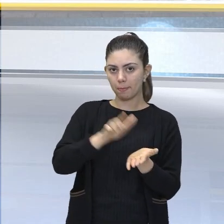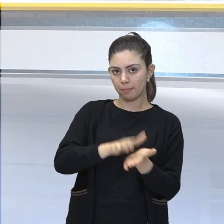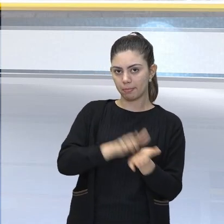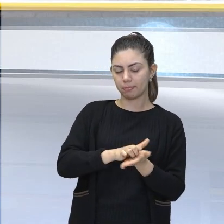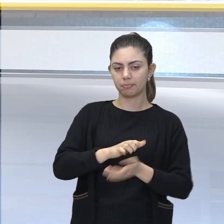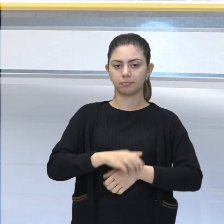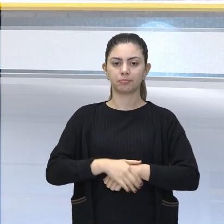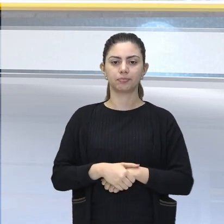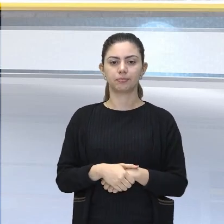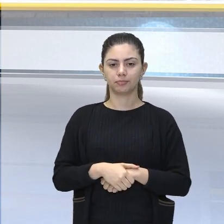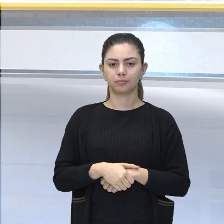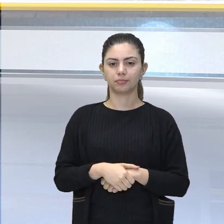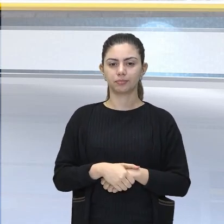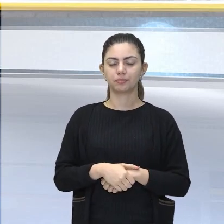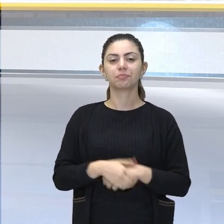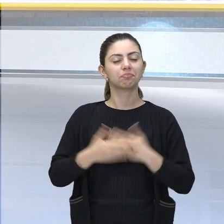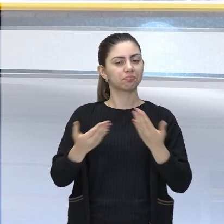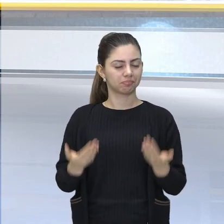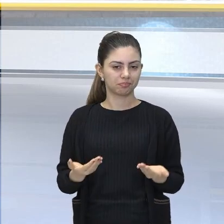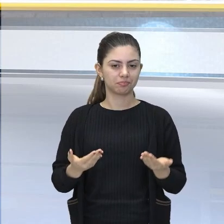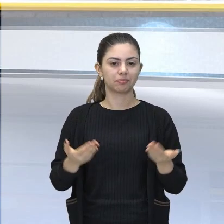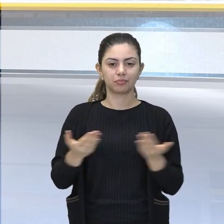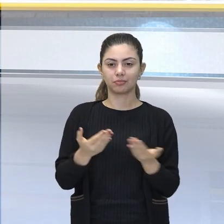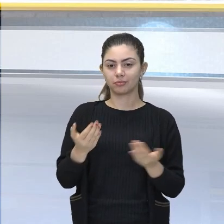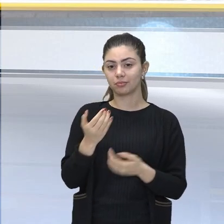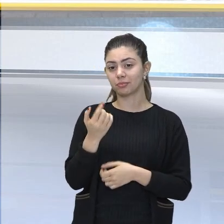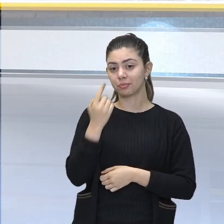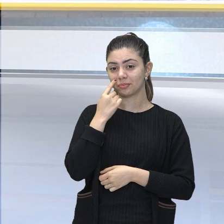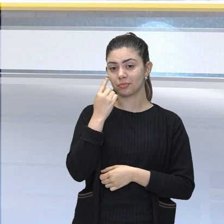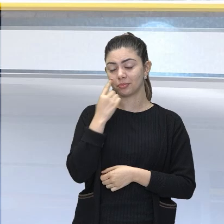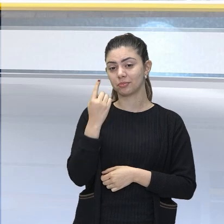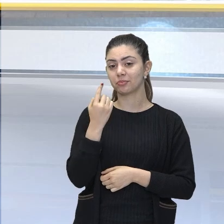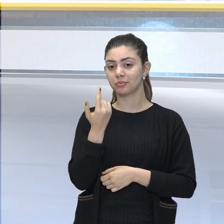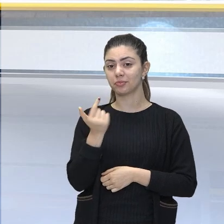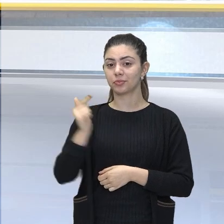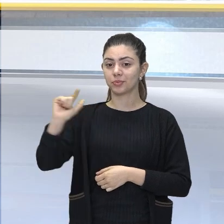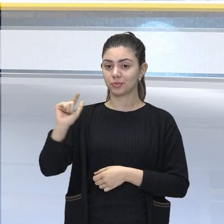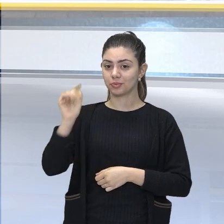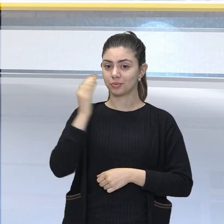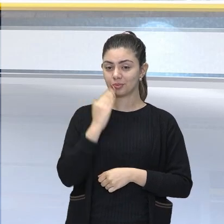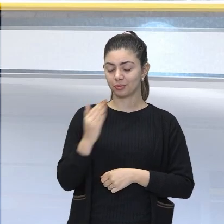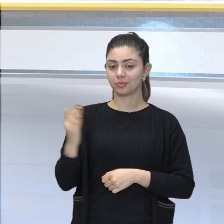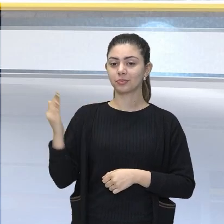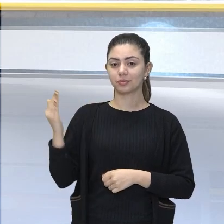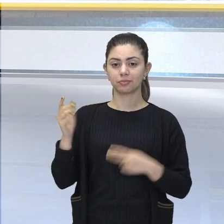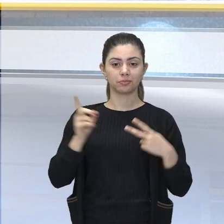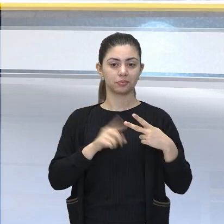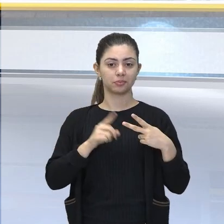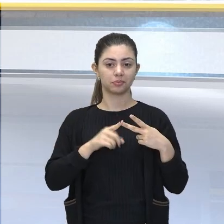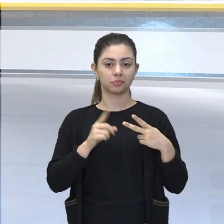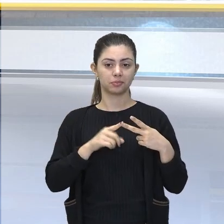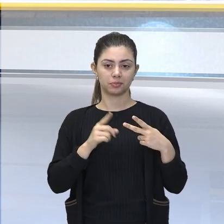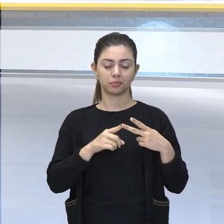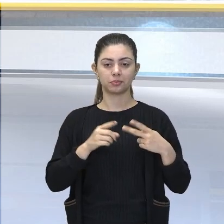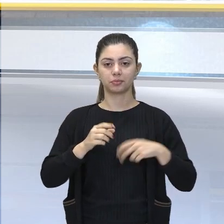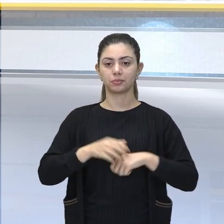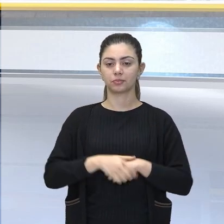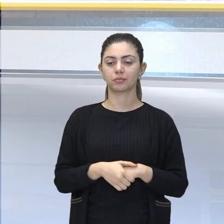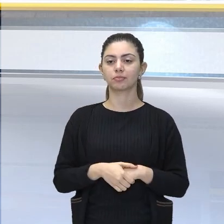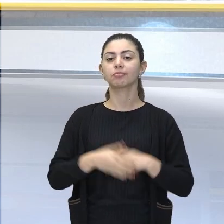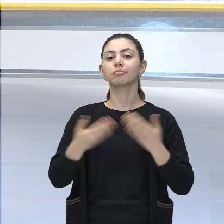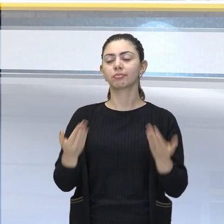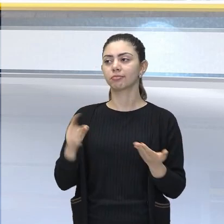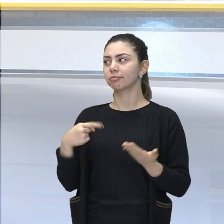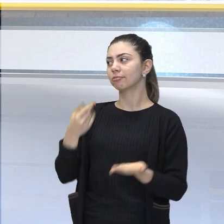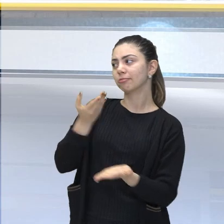ok? Vamos ver um pouquinho mais do nosso gênero jornalístico. Ainda falando, né,